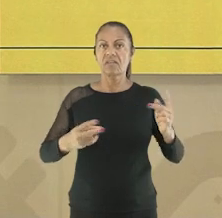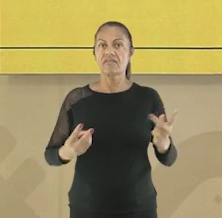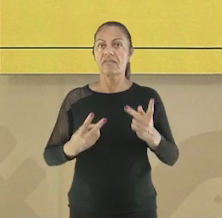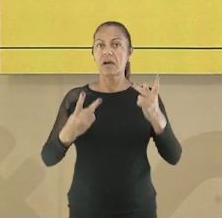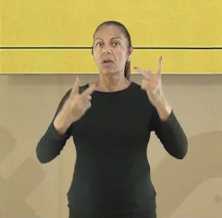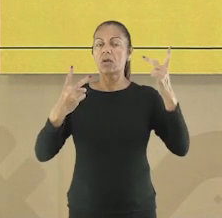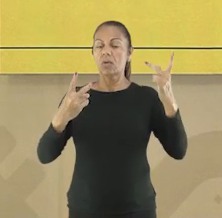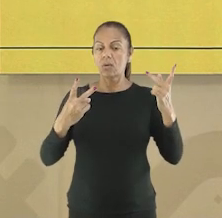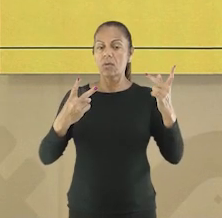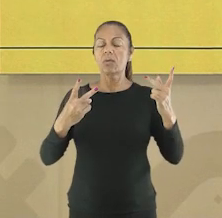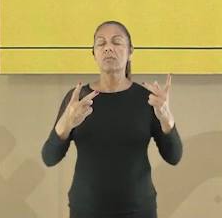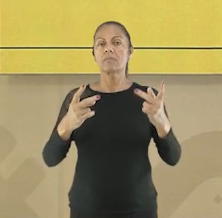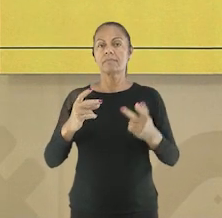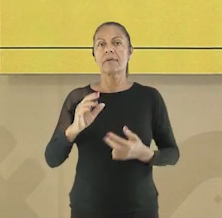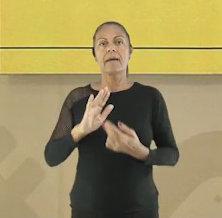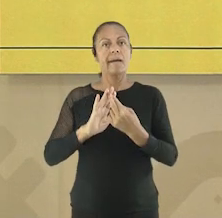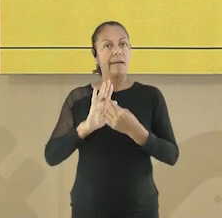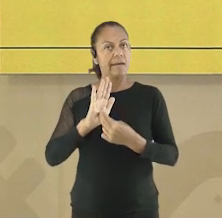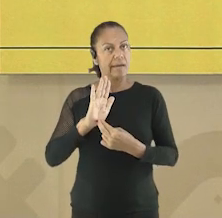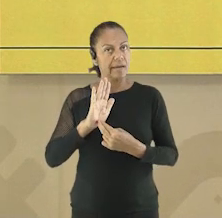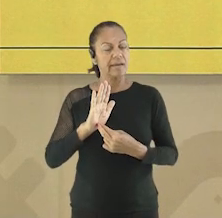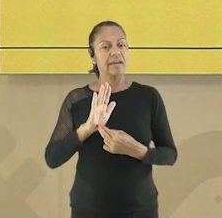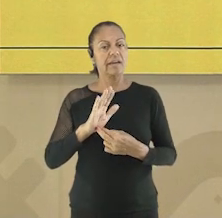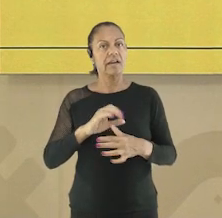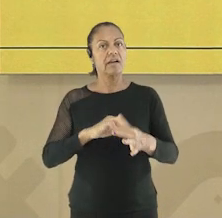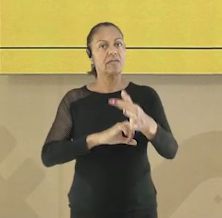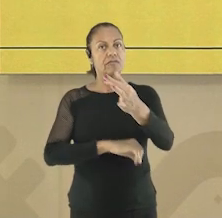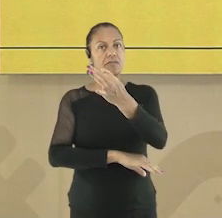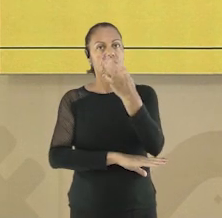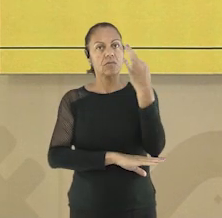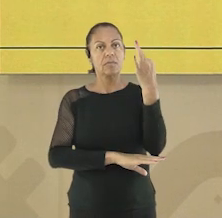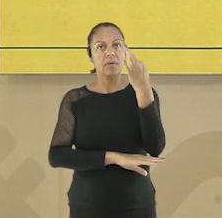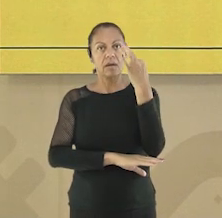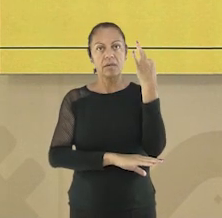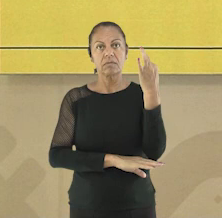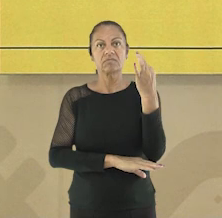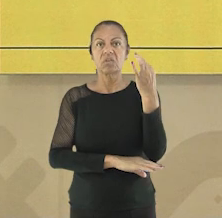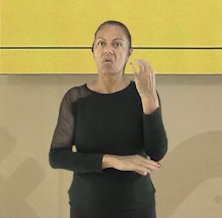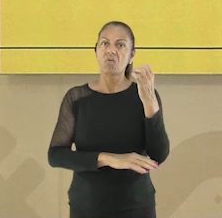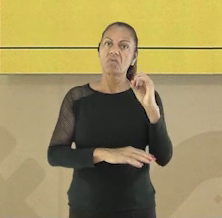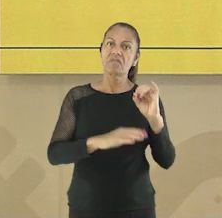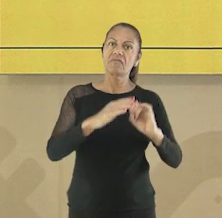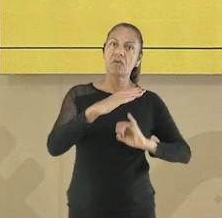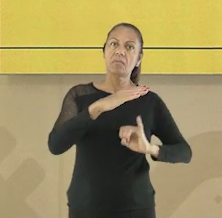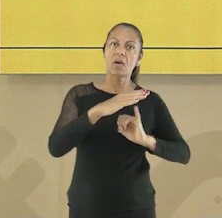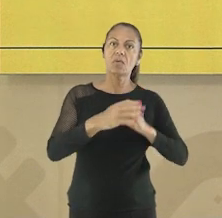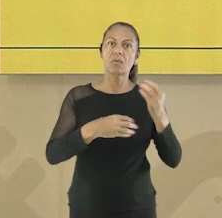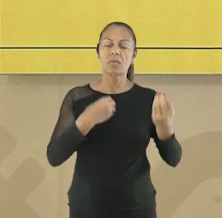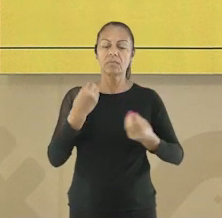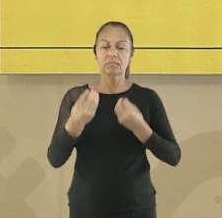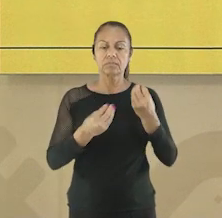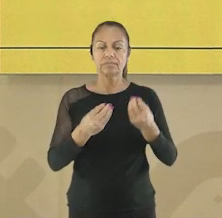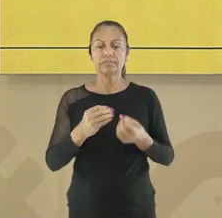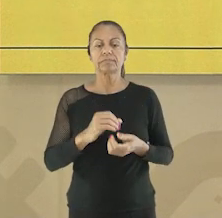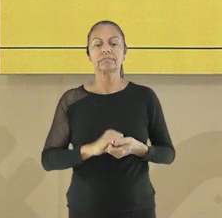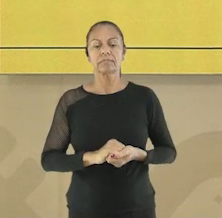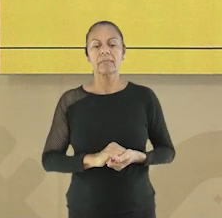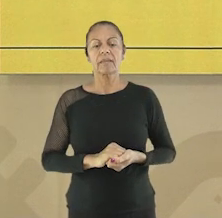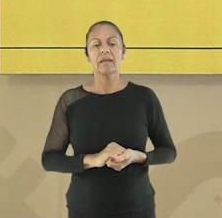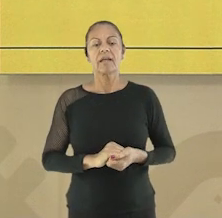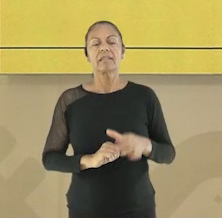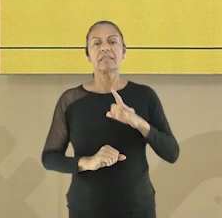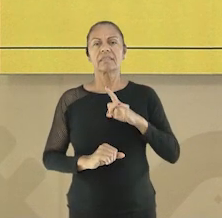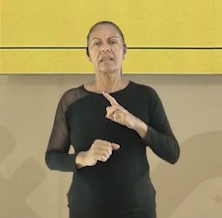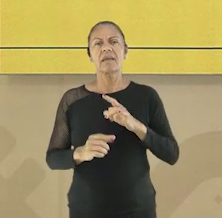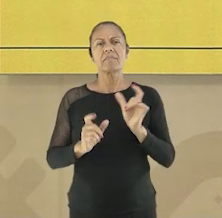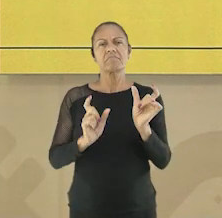à oralidade nesses textos, como eu mostrei para vocês. Porém, muito além de palavras escritas de outra maneira e pronúncias diferenciadas,